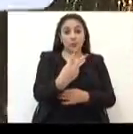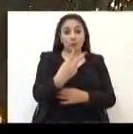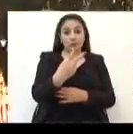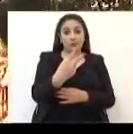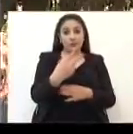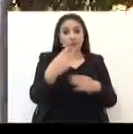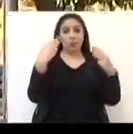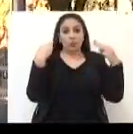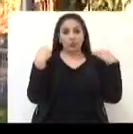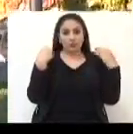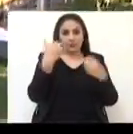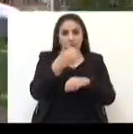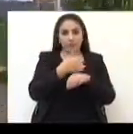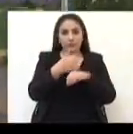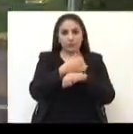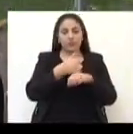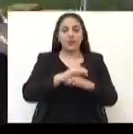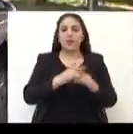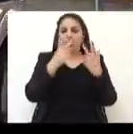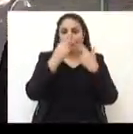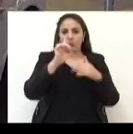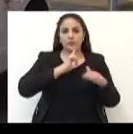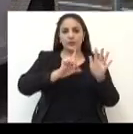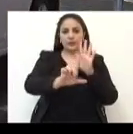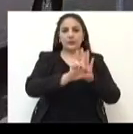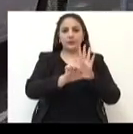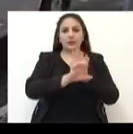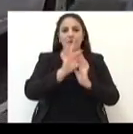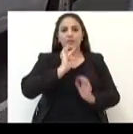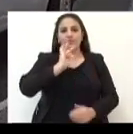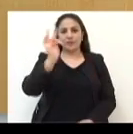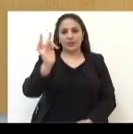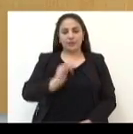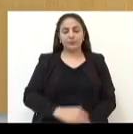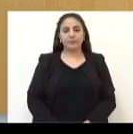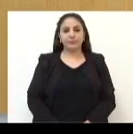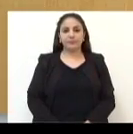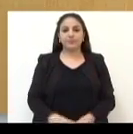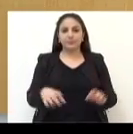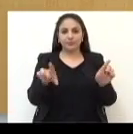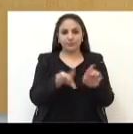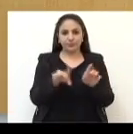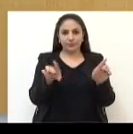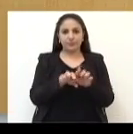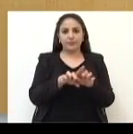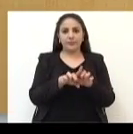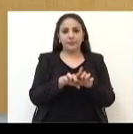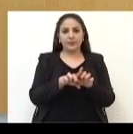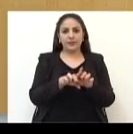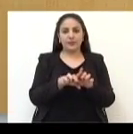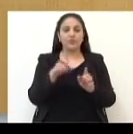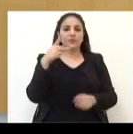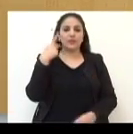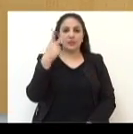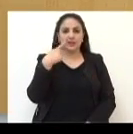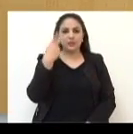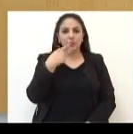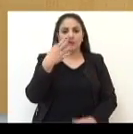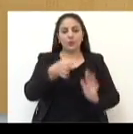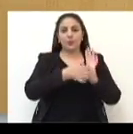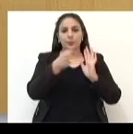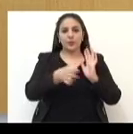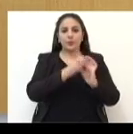outros profissionais, assim como consta na legislação federal. E ainda, legisladores opinam sobre